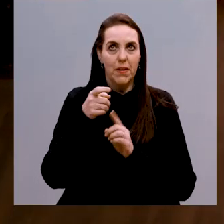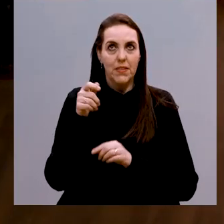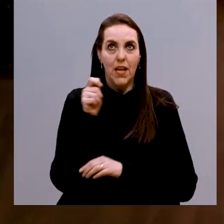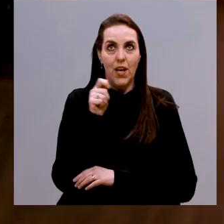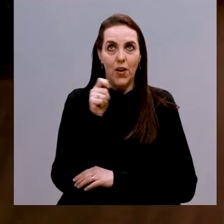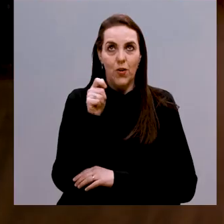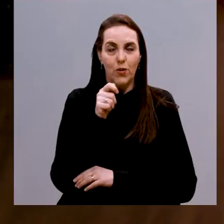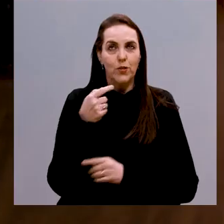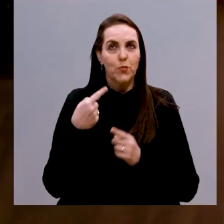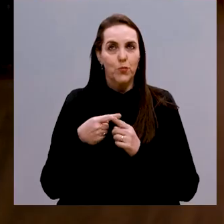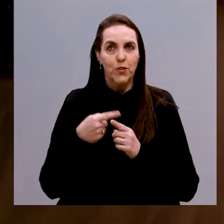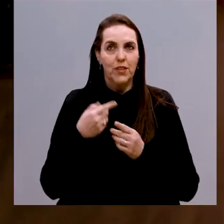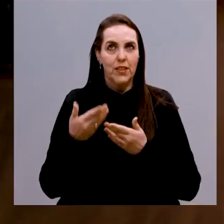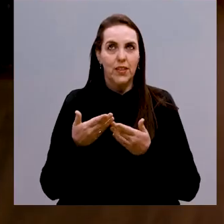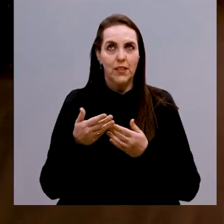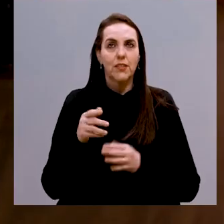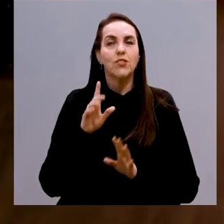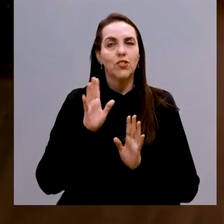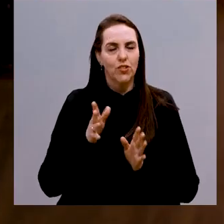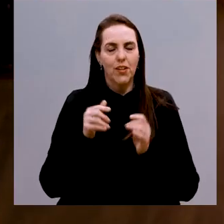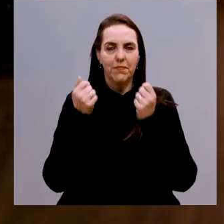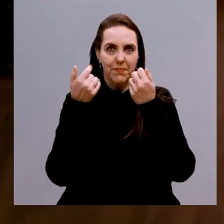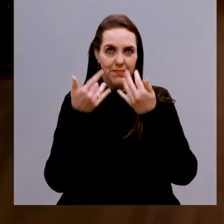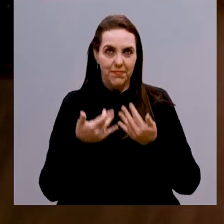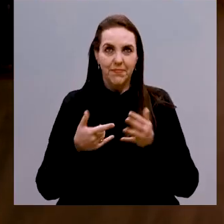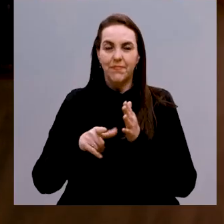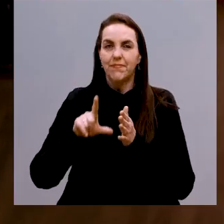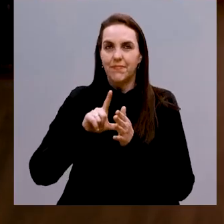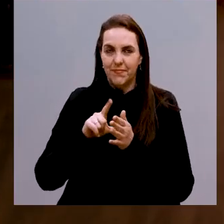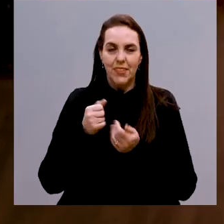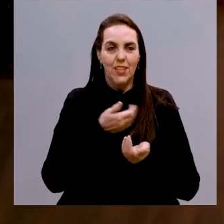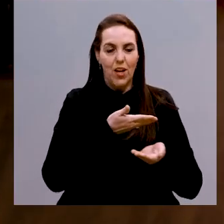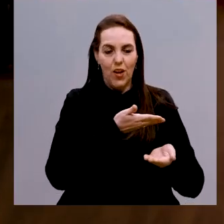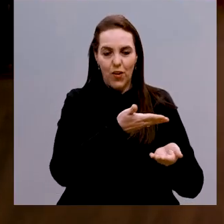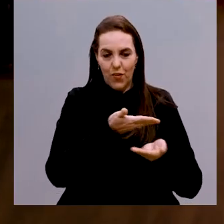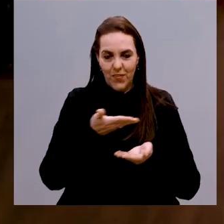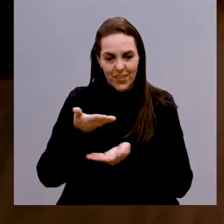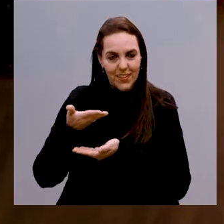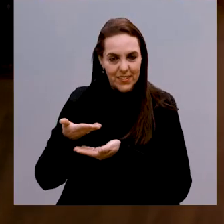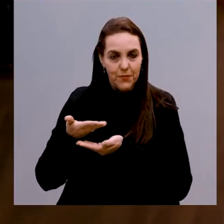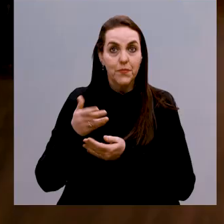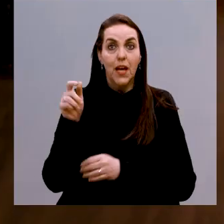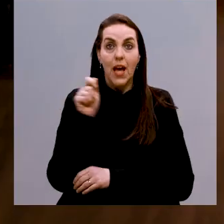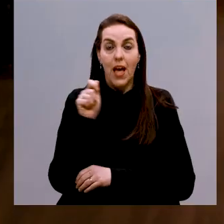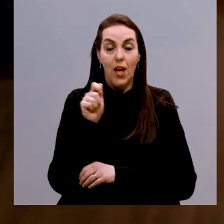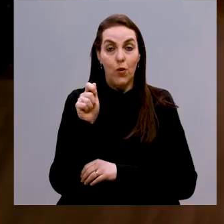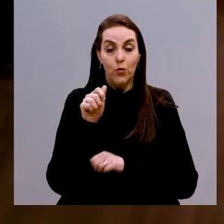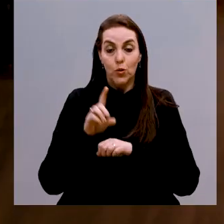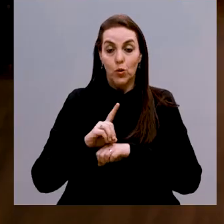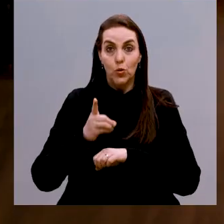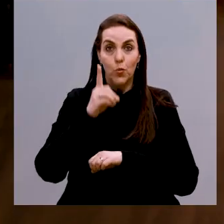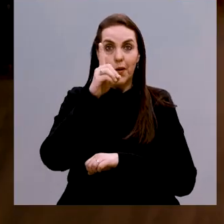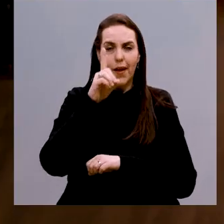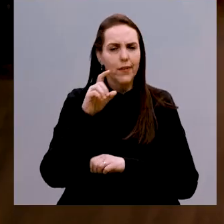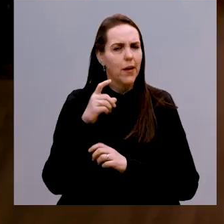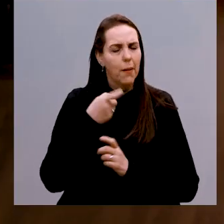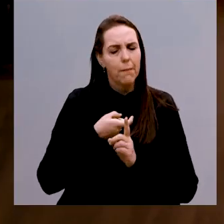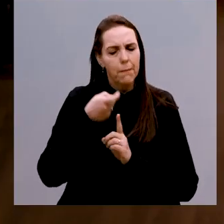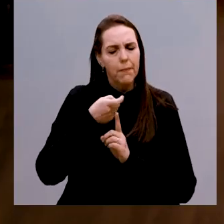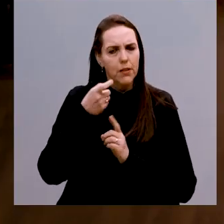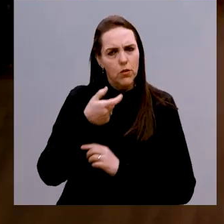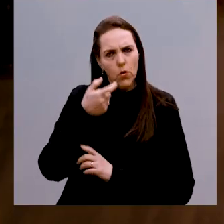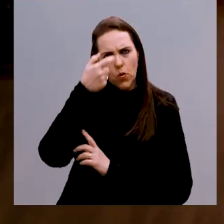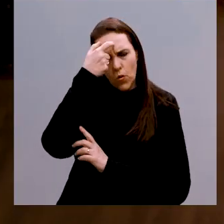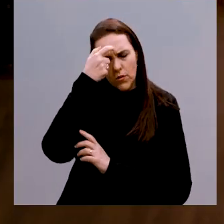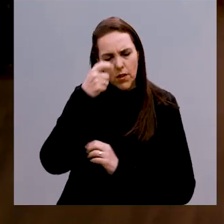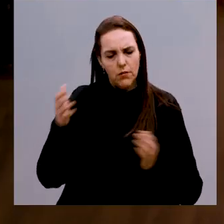agosto não à toa. É que agosto, como as meninas já comentaram antes, minhas convidadas, falaram que é o Agosto Dourado, que é o mês de conscientização